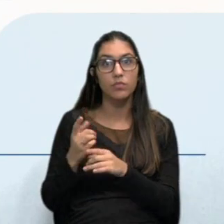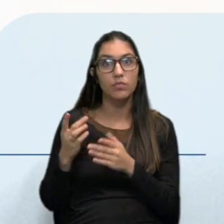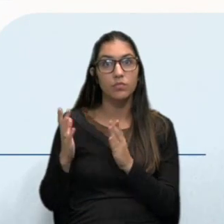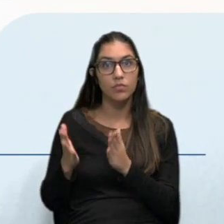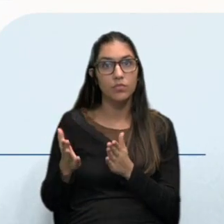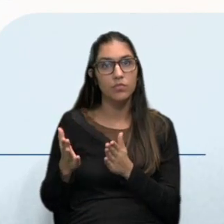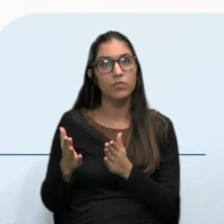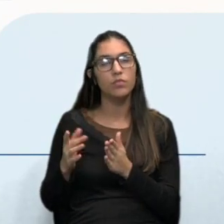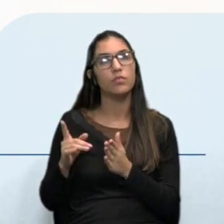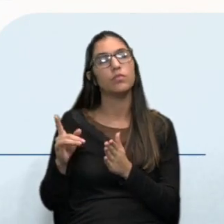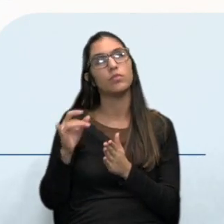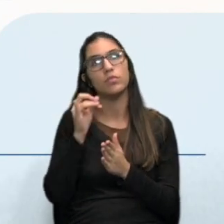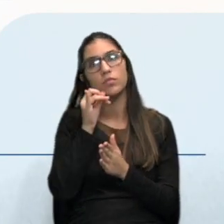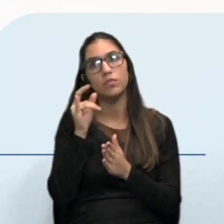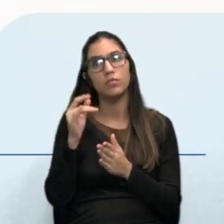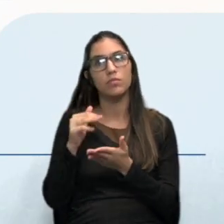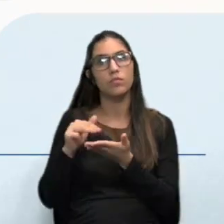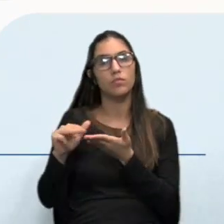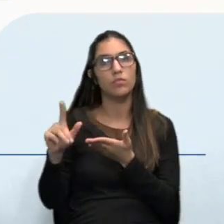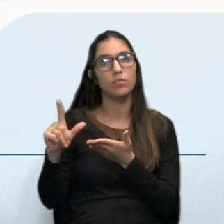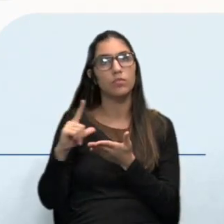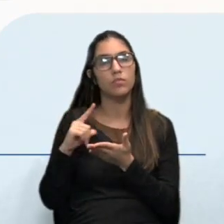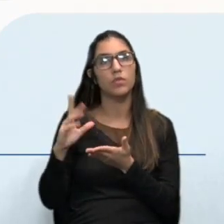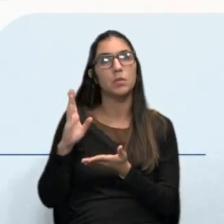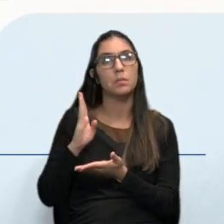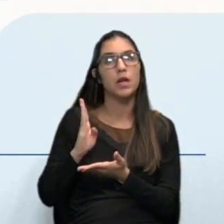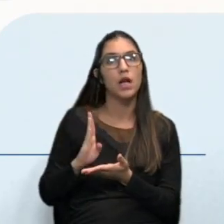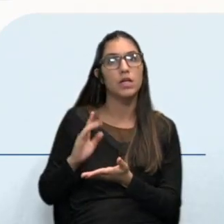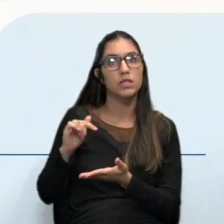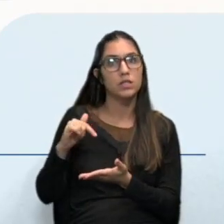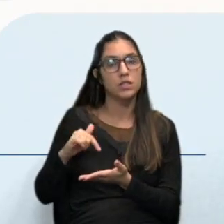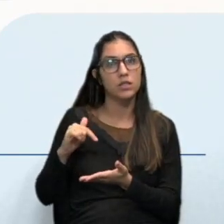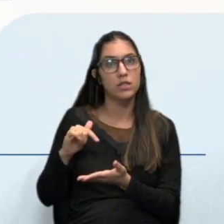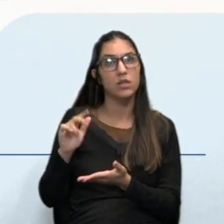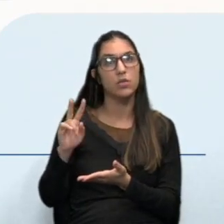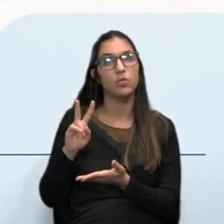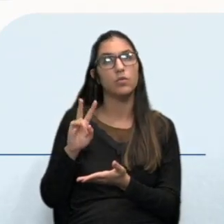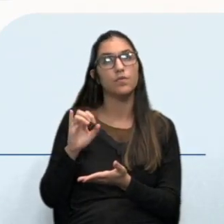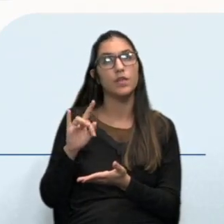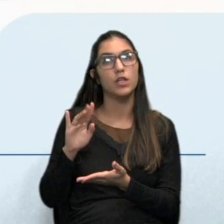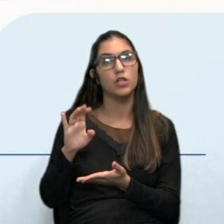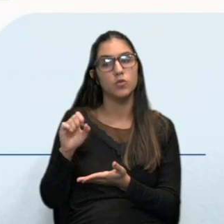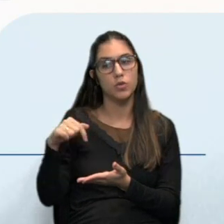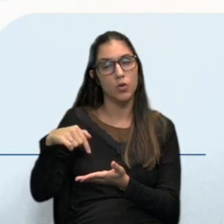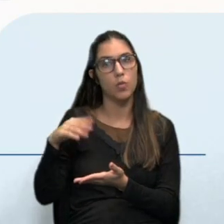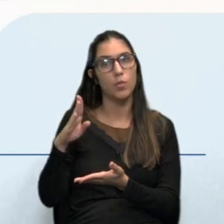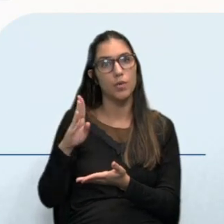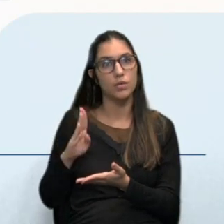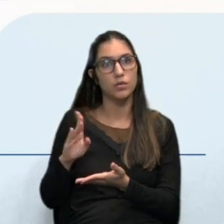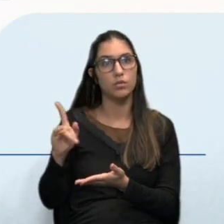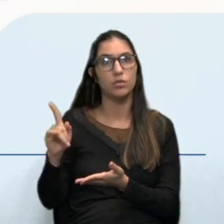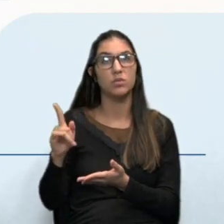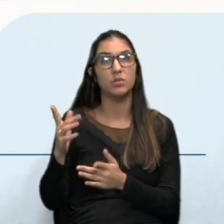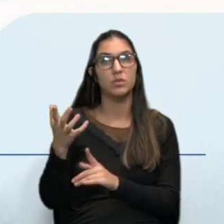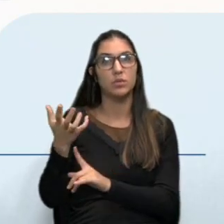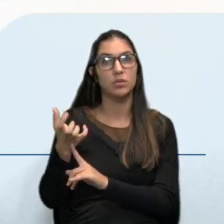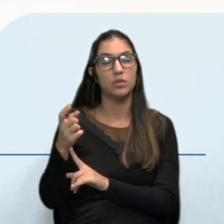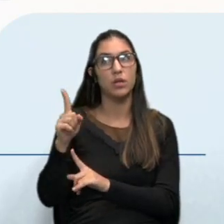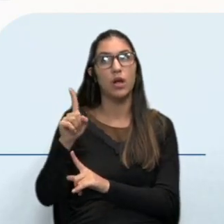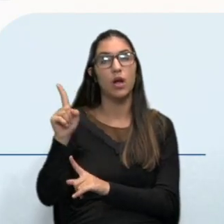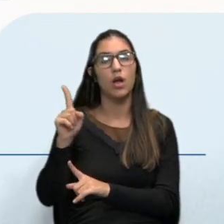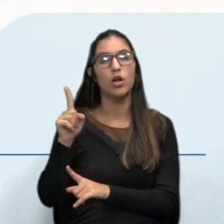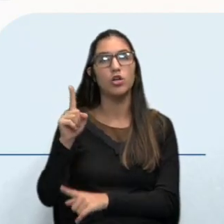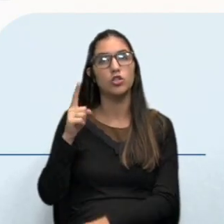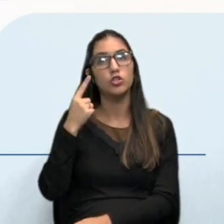radiobase. Digamos que a mensagem saiu aqui do Brasil, o Vinícius está no Brasil. E a estação radiobase está lá na